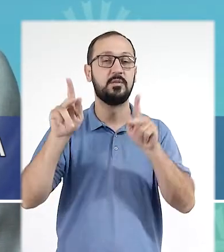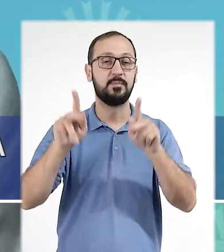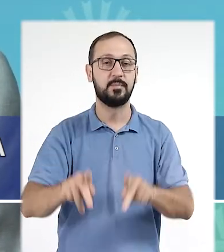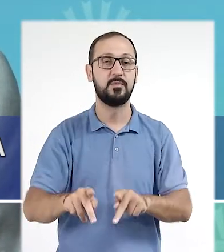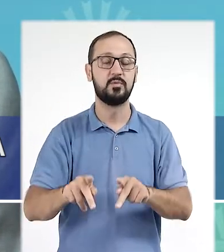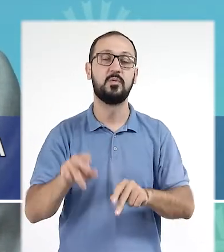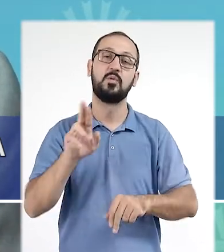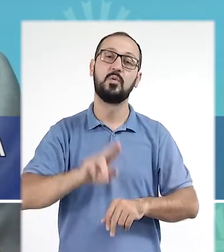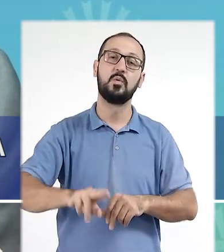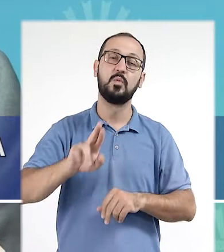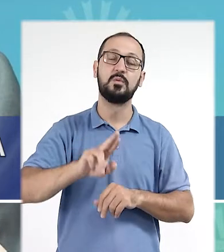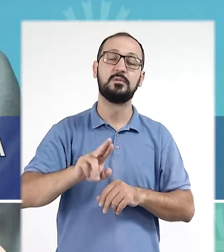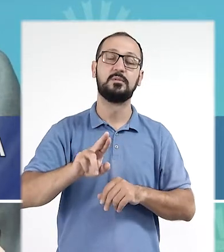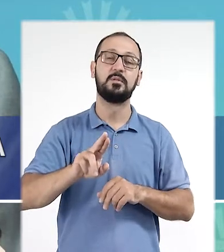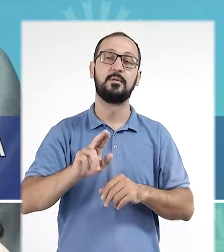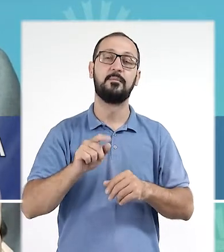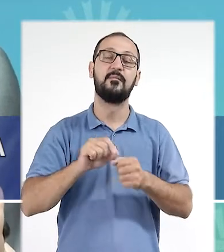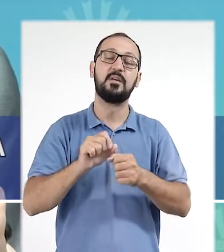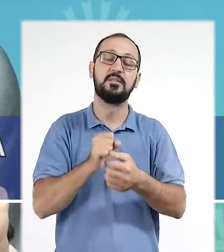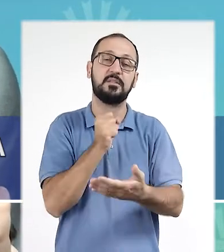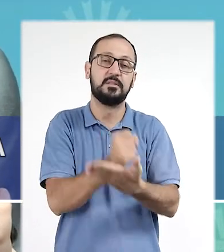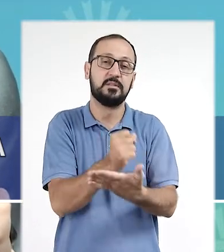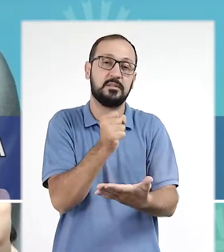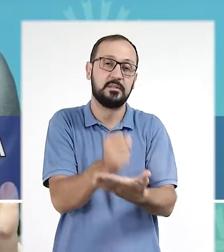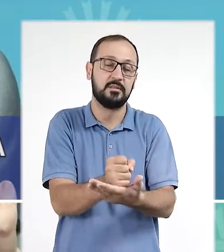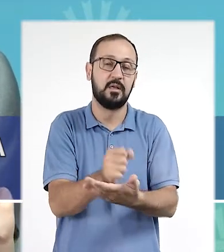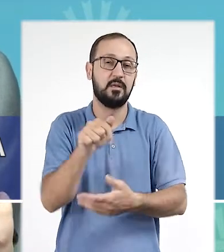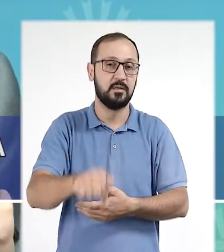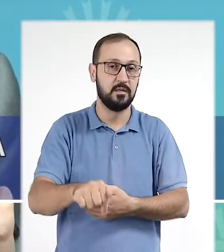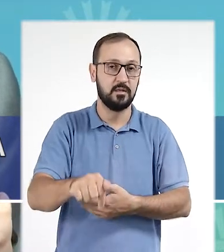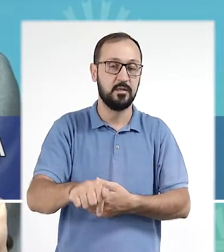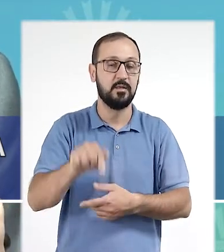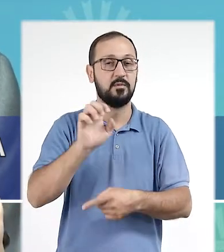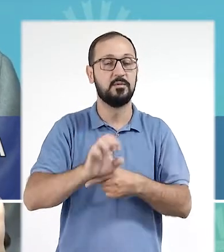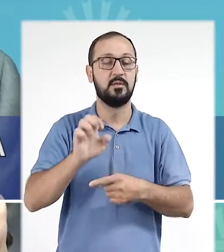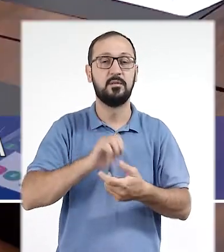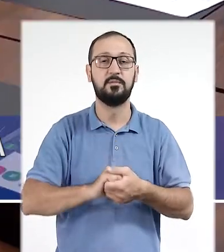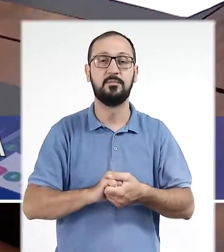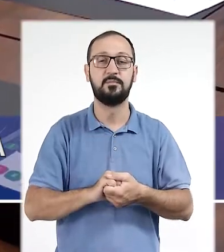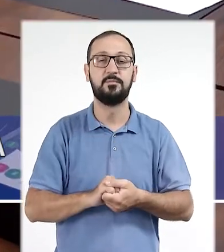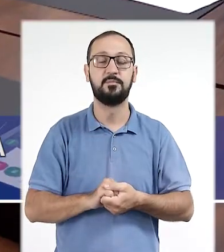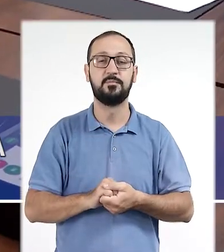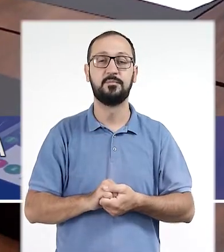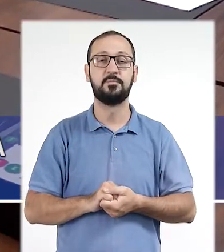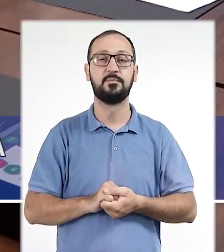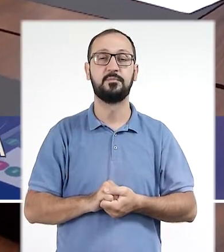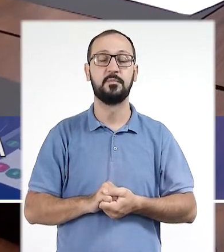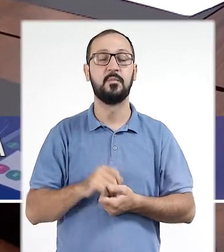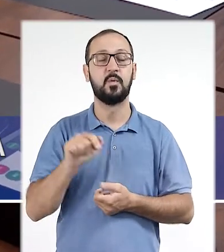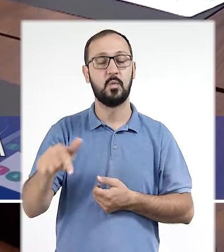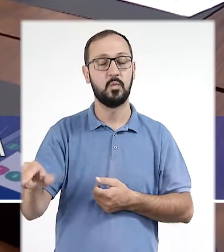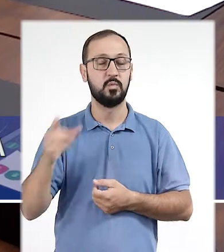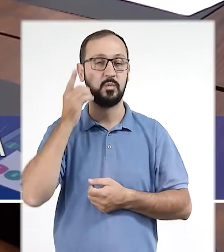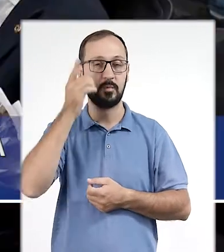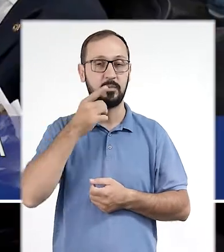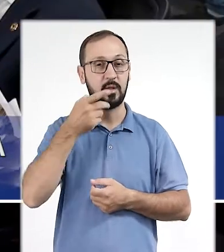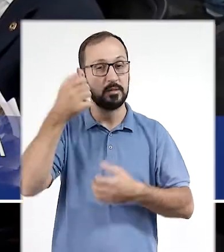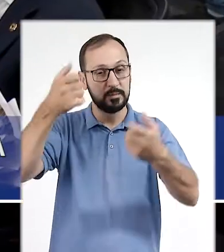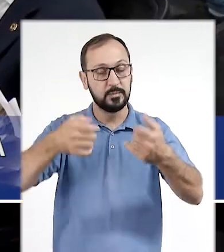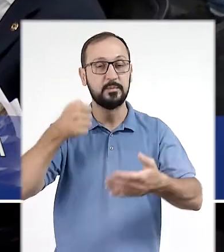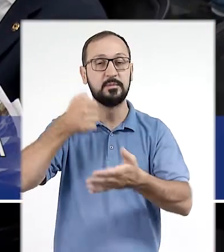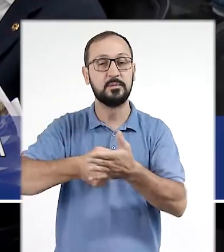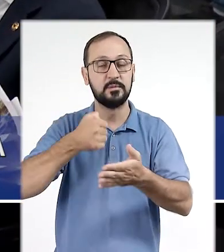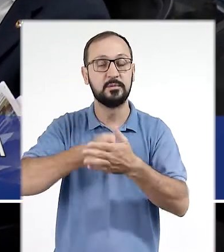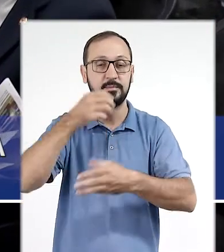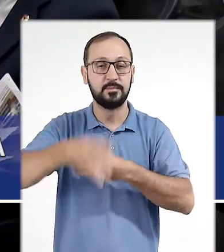às pessoas que fazem os seus registros, suas escrituras aqui no nosso estado. Onevande Matos, do PSDB, reforçou a